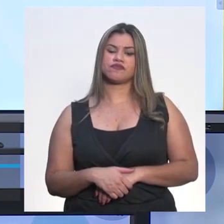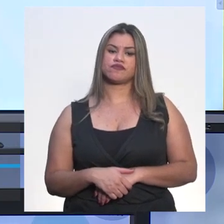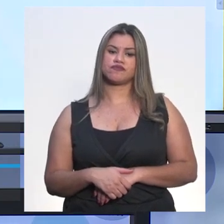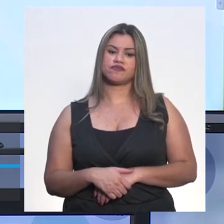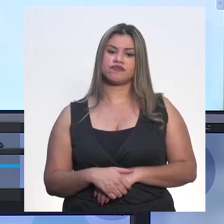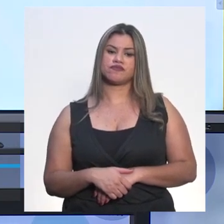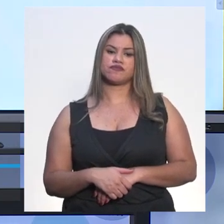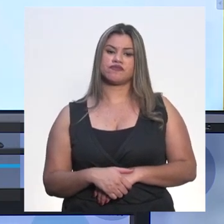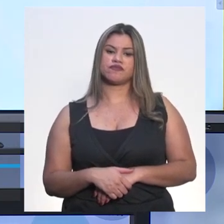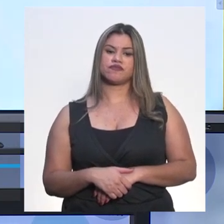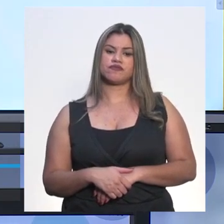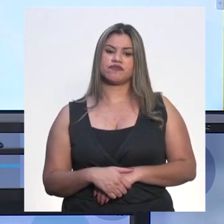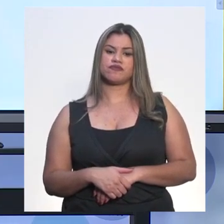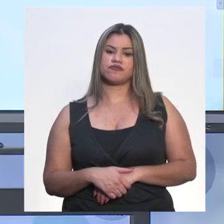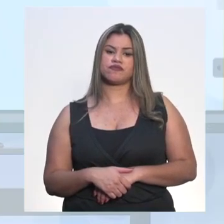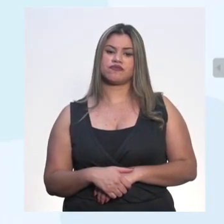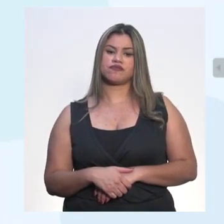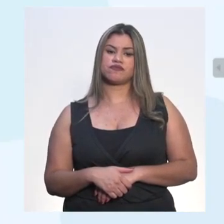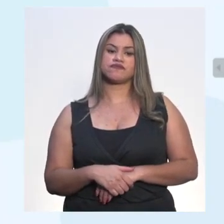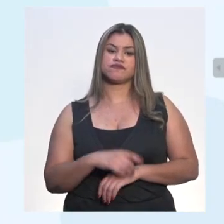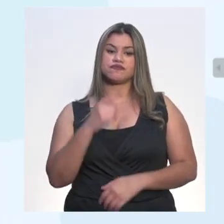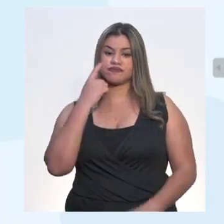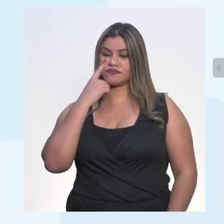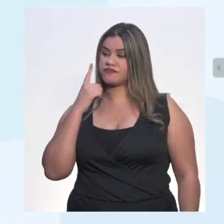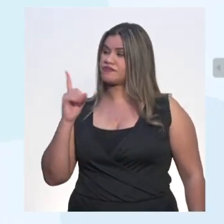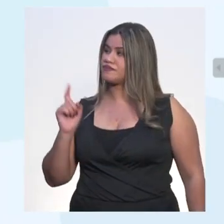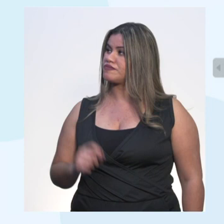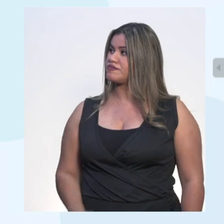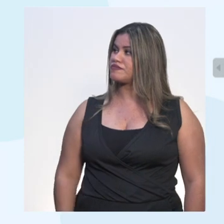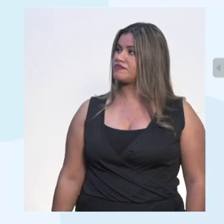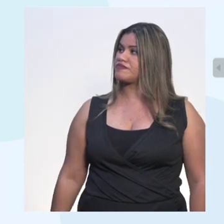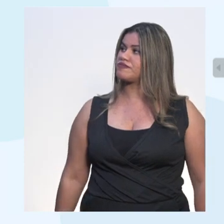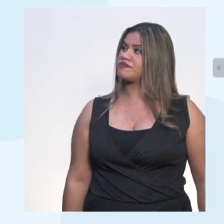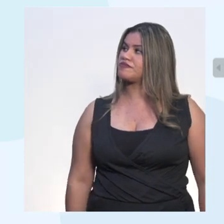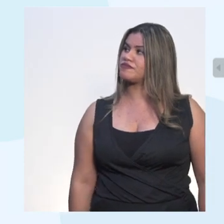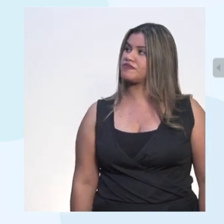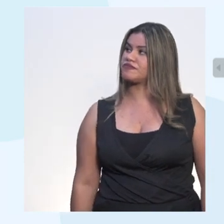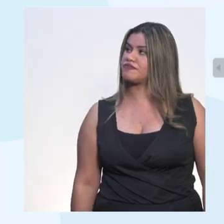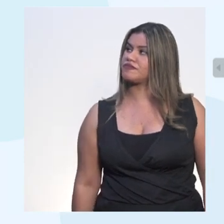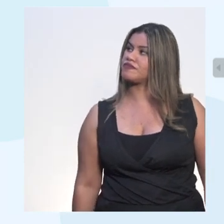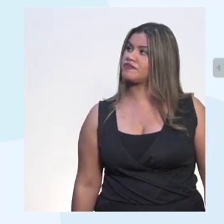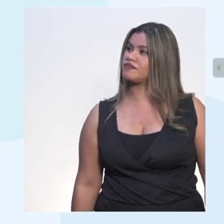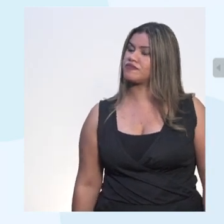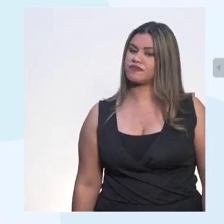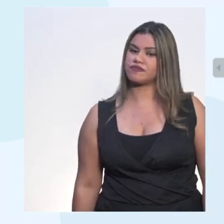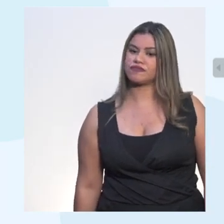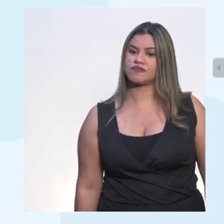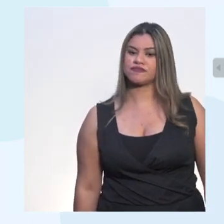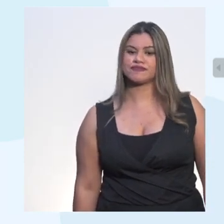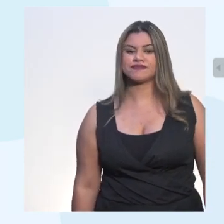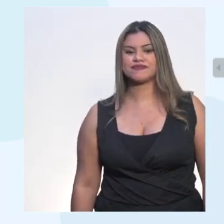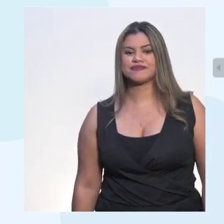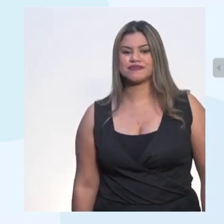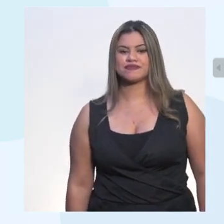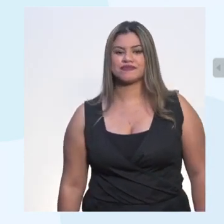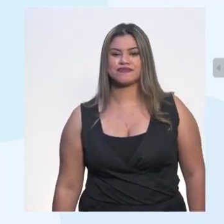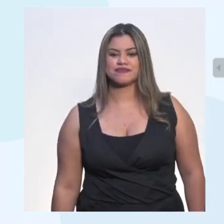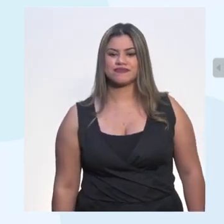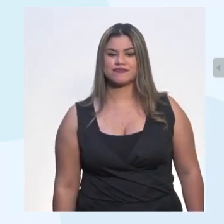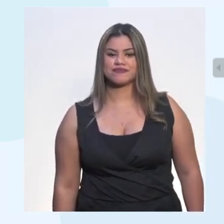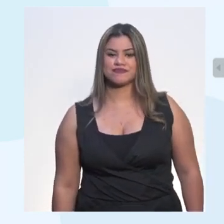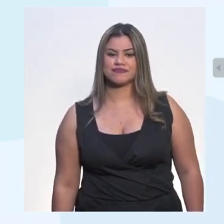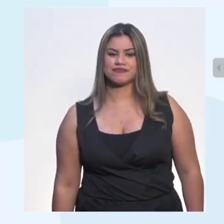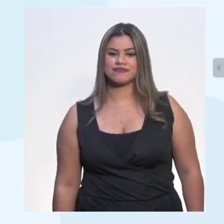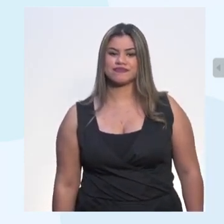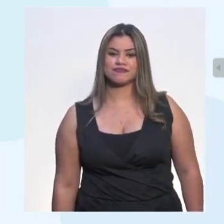A.M. É a mesma coisa de ao, opa, eu ia colocar ano já, a doida, que eu estou pensando no próximo.